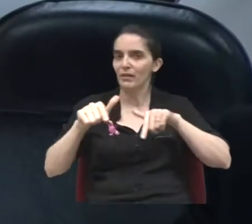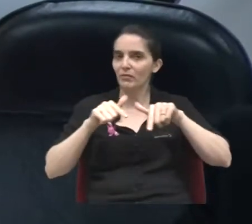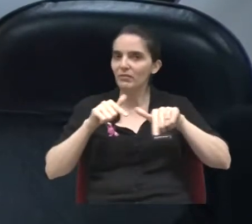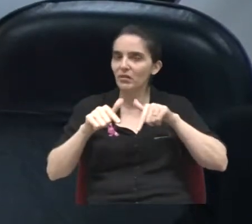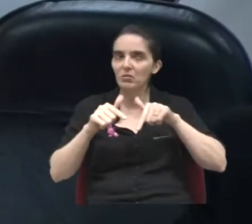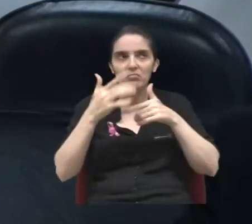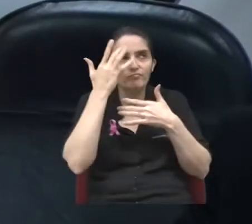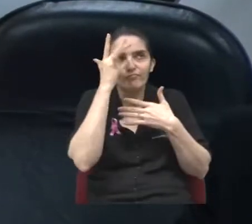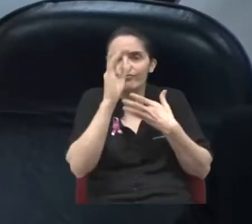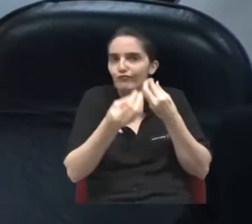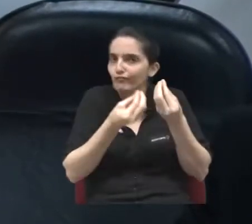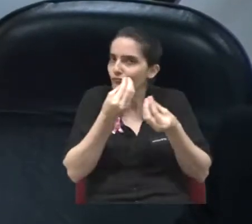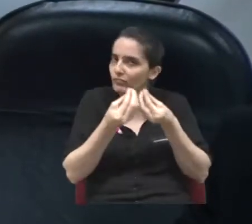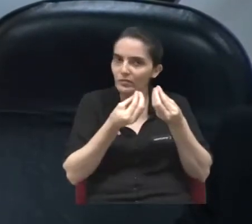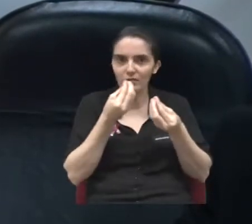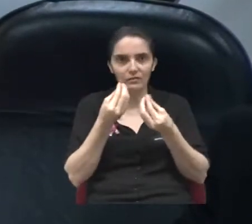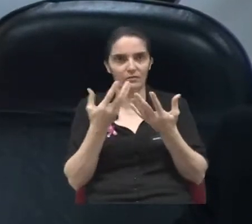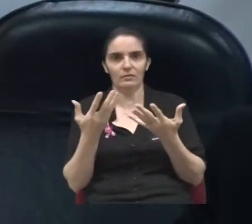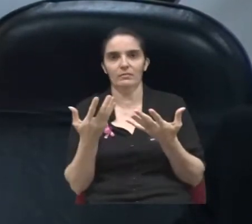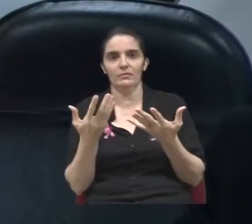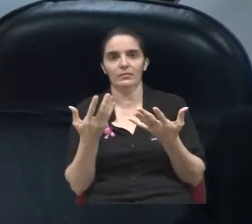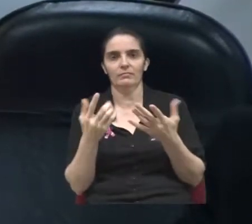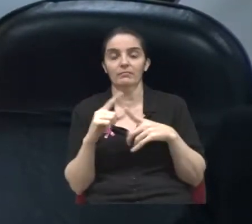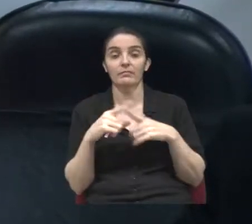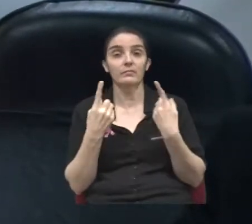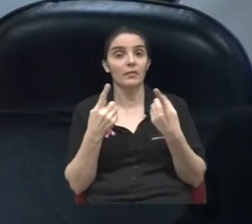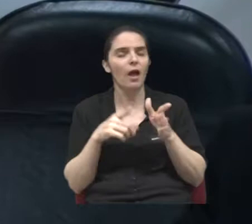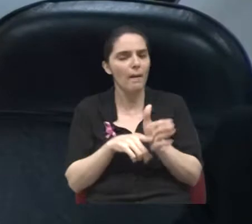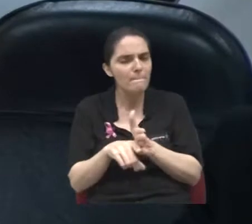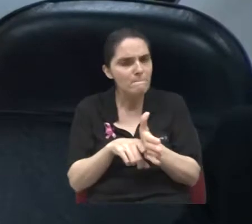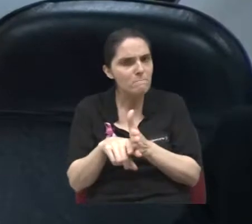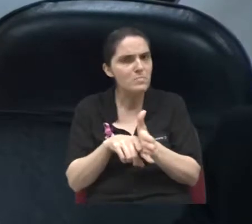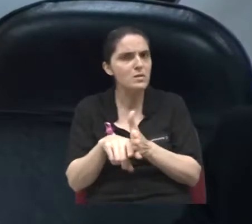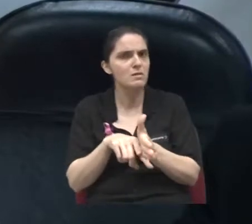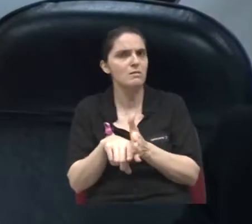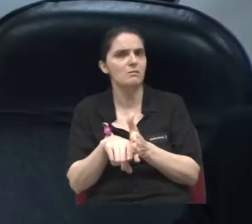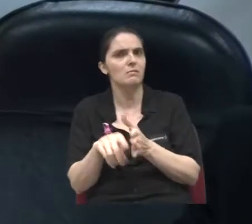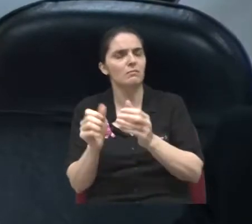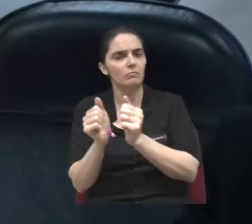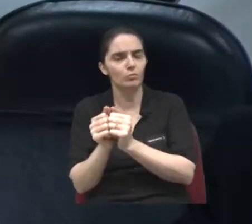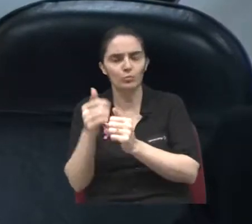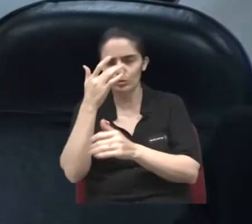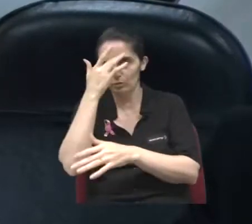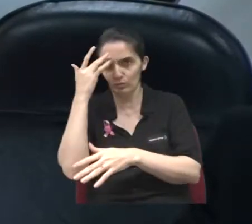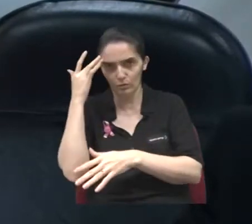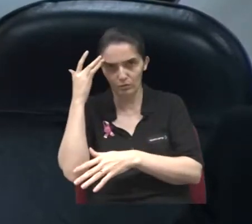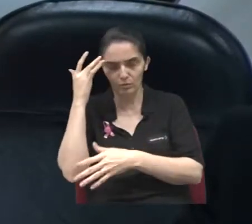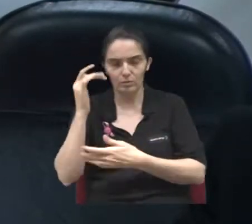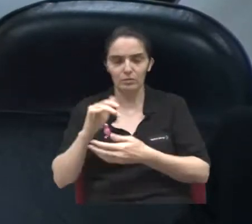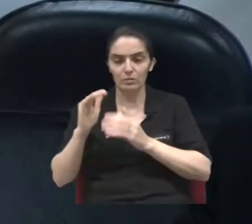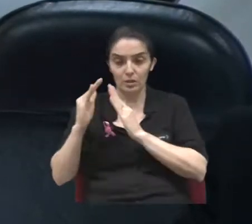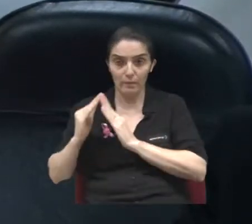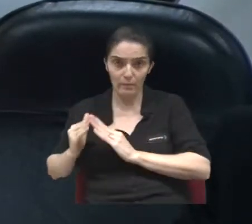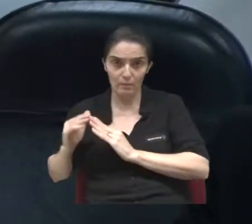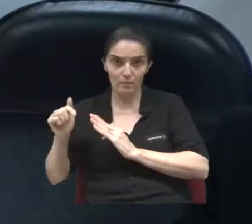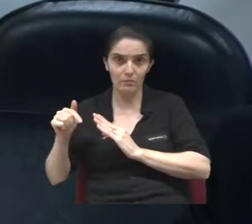que ser feito, né? Mas eu estou estudando junto com os moradores, né? Alguns moradores já têm me procurado,